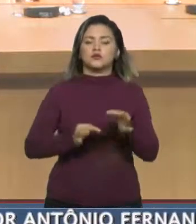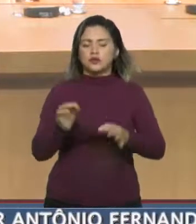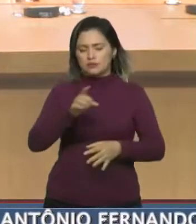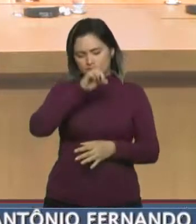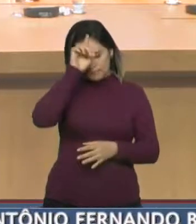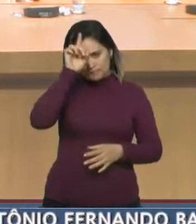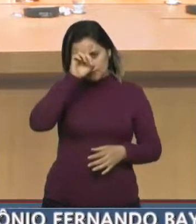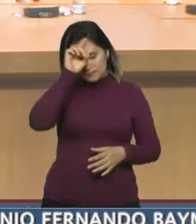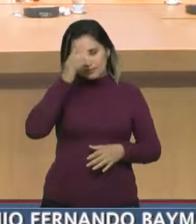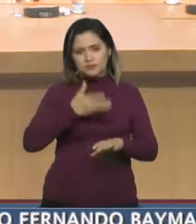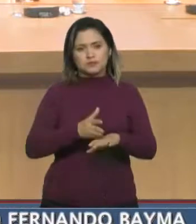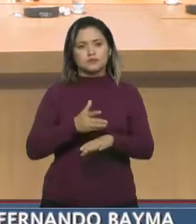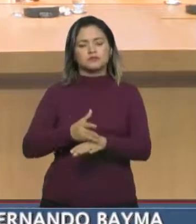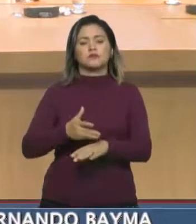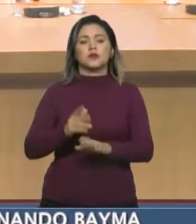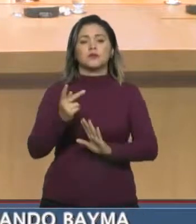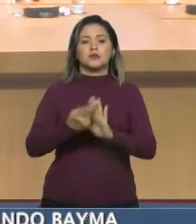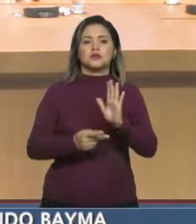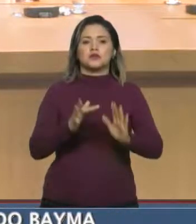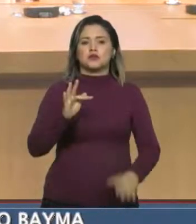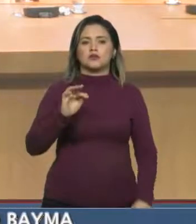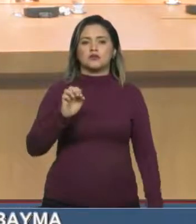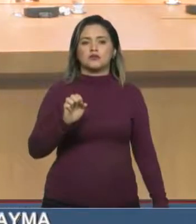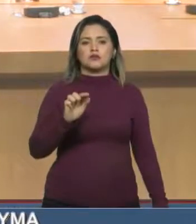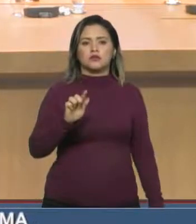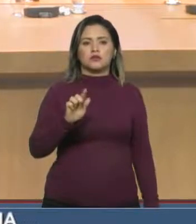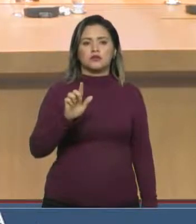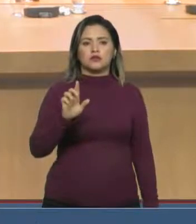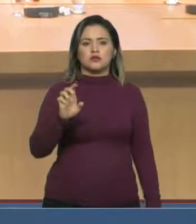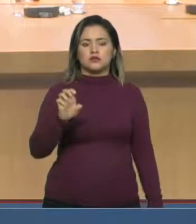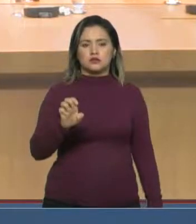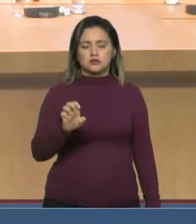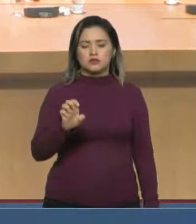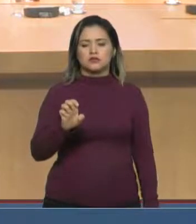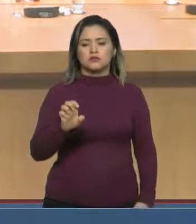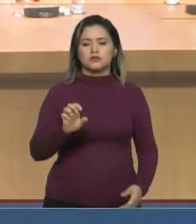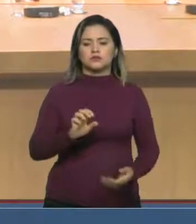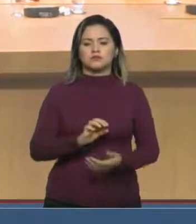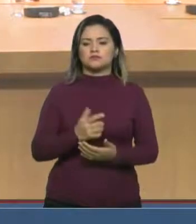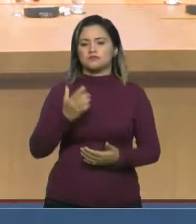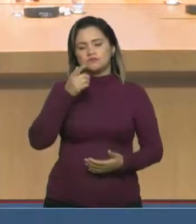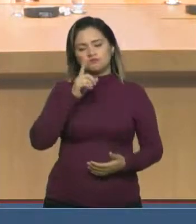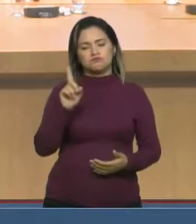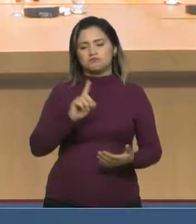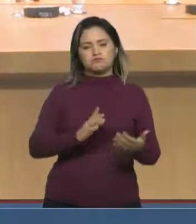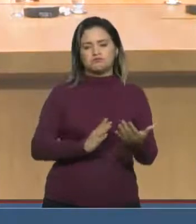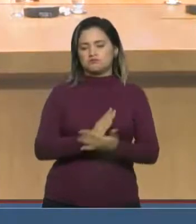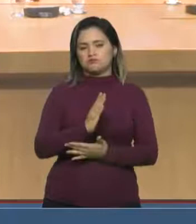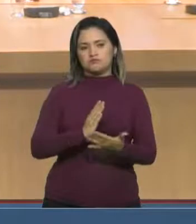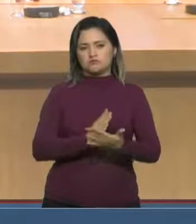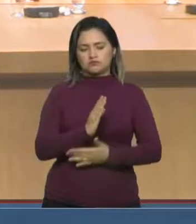preparador do projeto do FERJE, não conseguindo a aprovação à época.